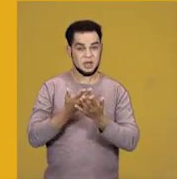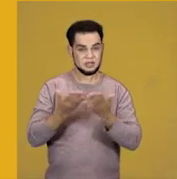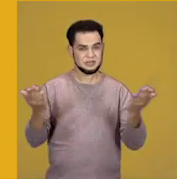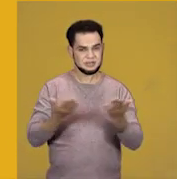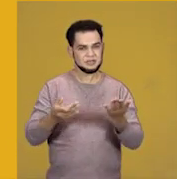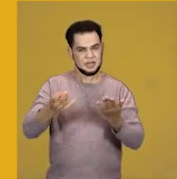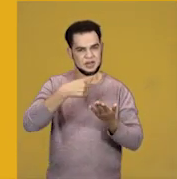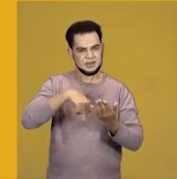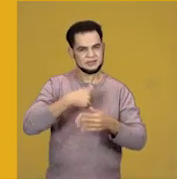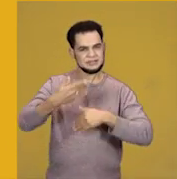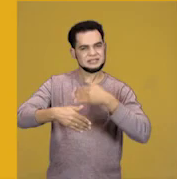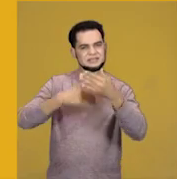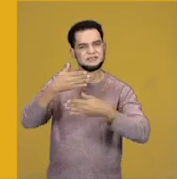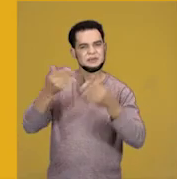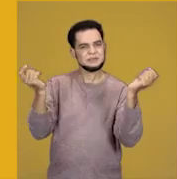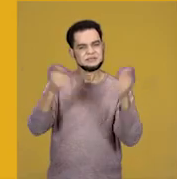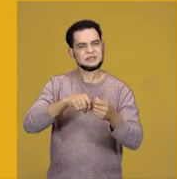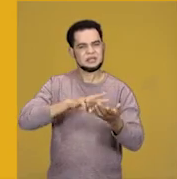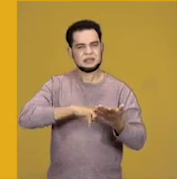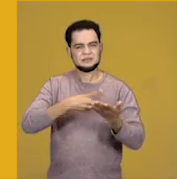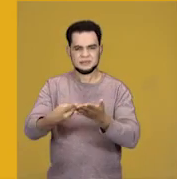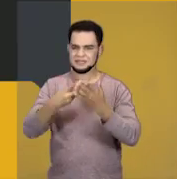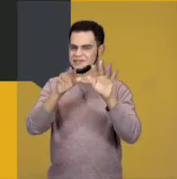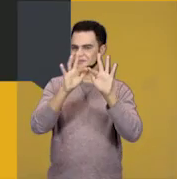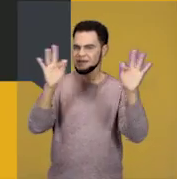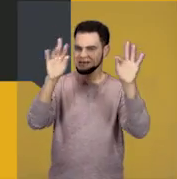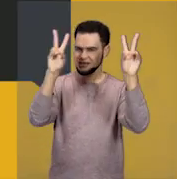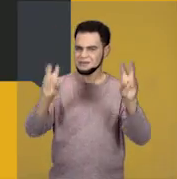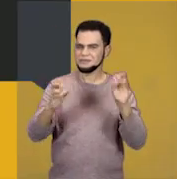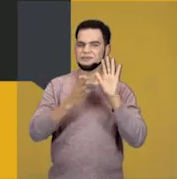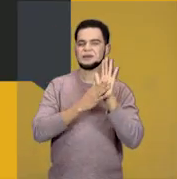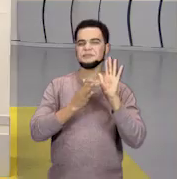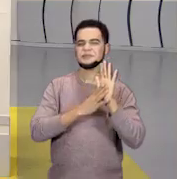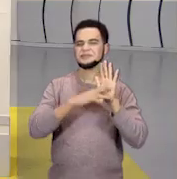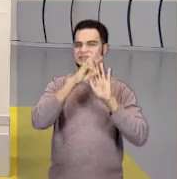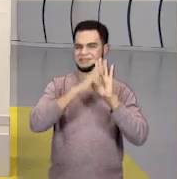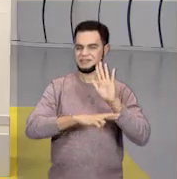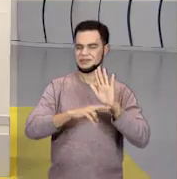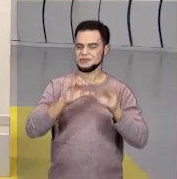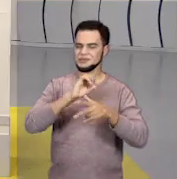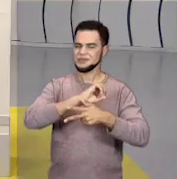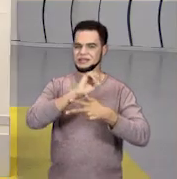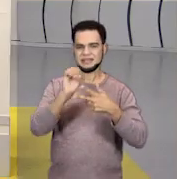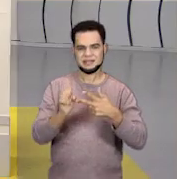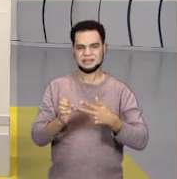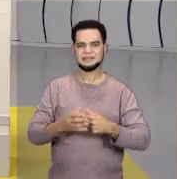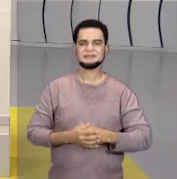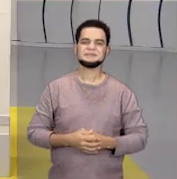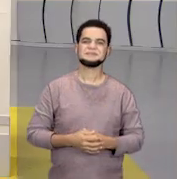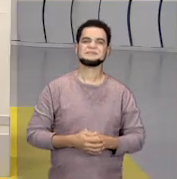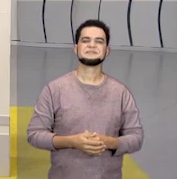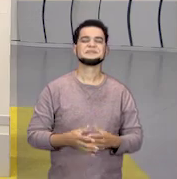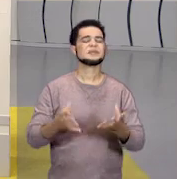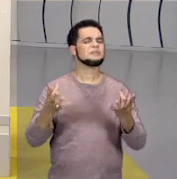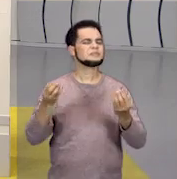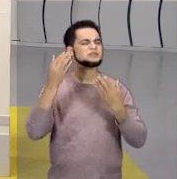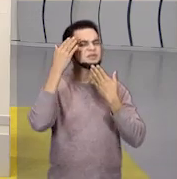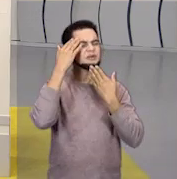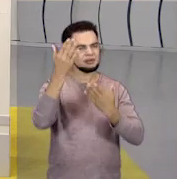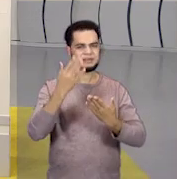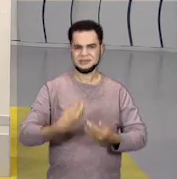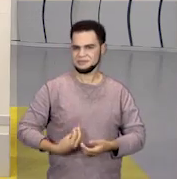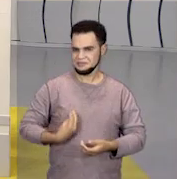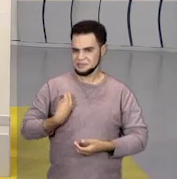de interpretação de frases-tema da proposta de redação do Enem. Gente, muito obrigado pela sua